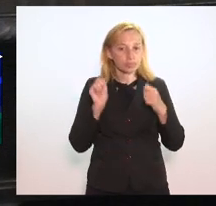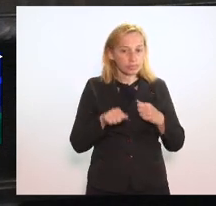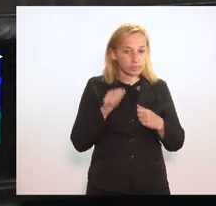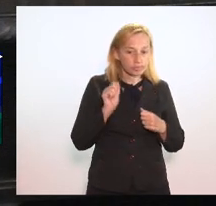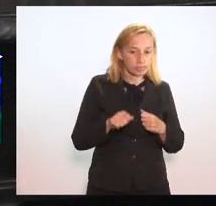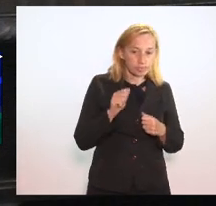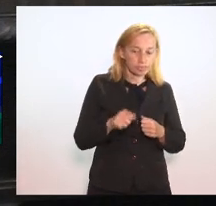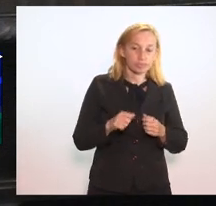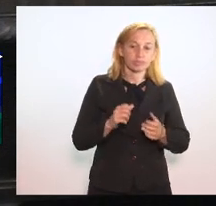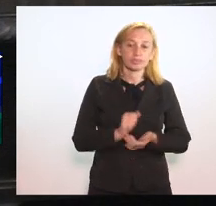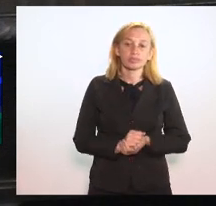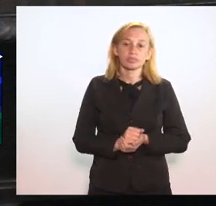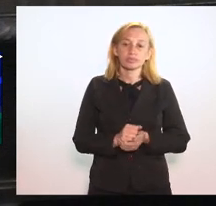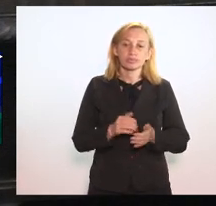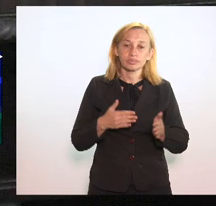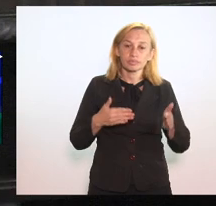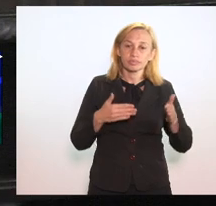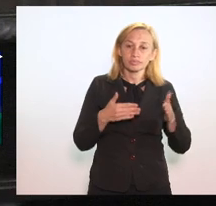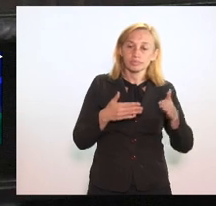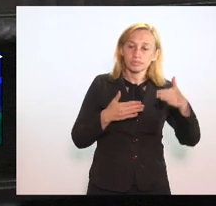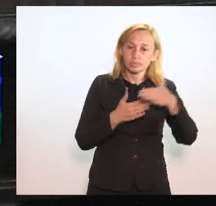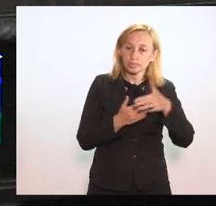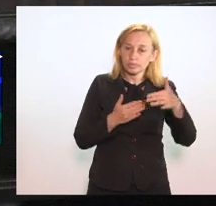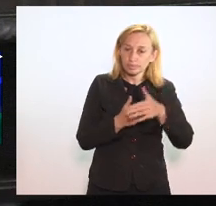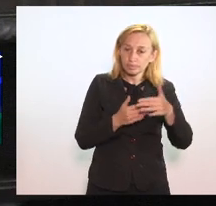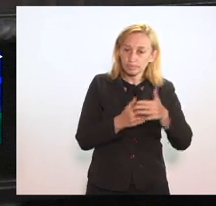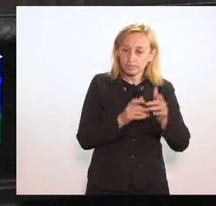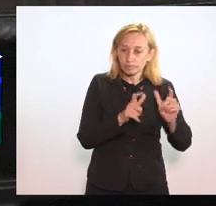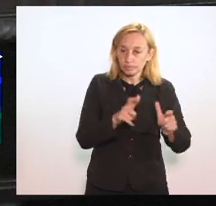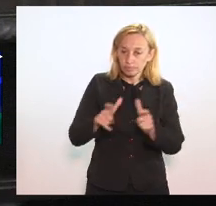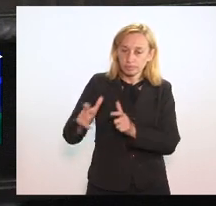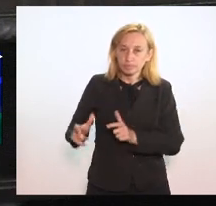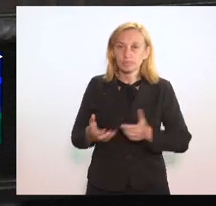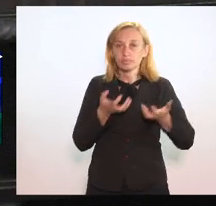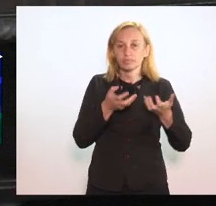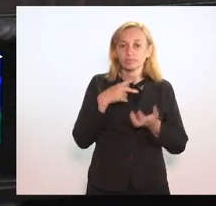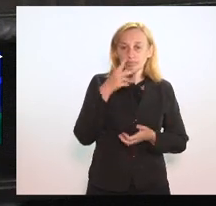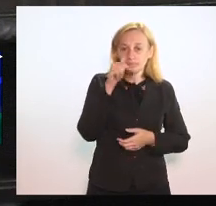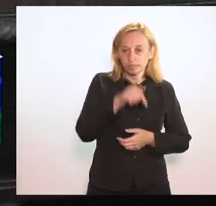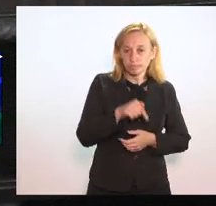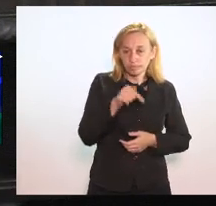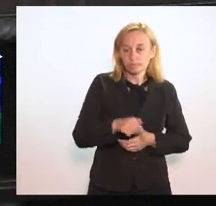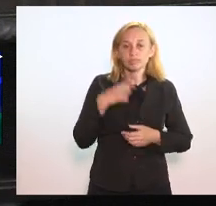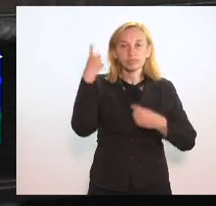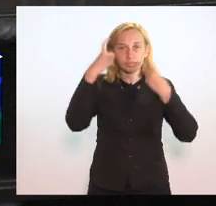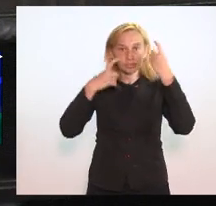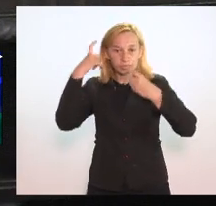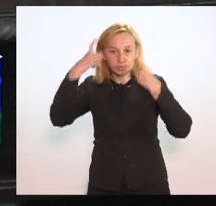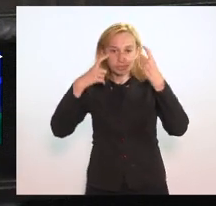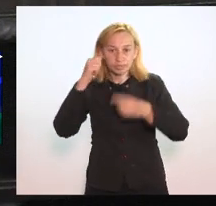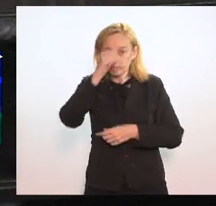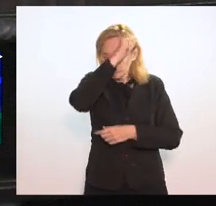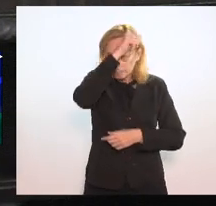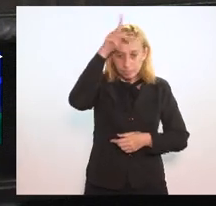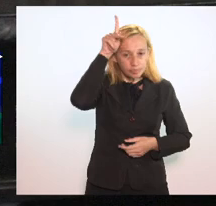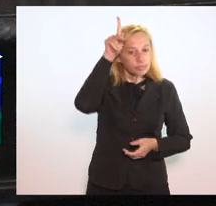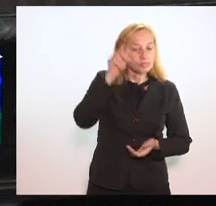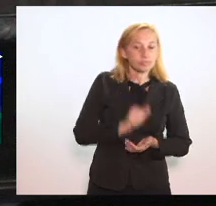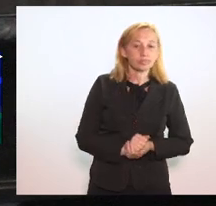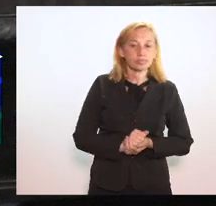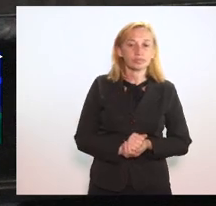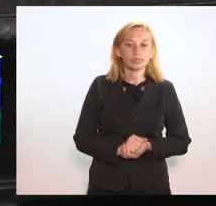adoção de medidas restritivas pego da voz aqui as preocupações do Prefeito